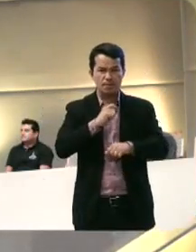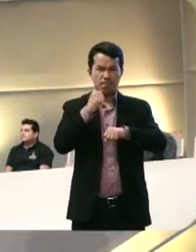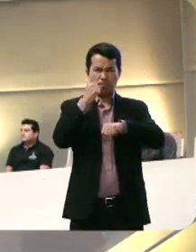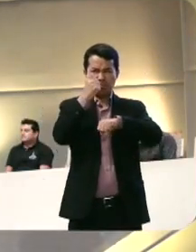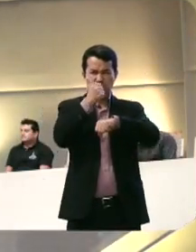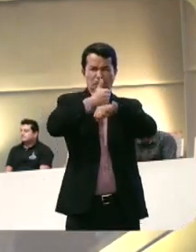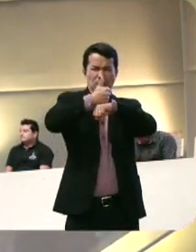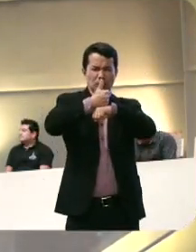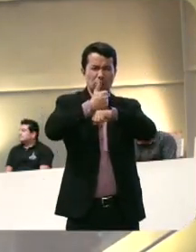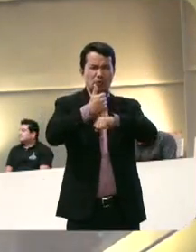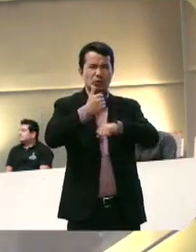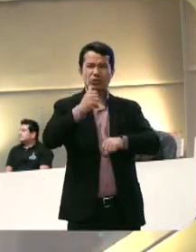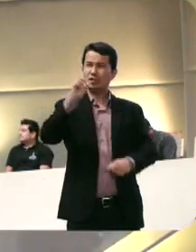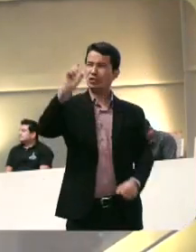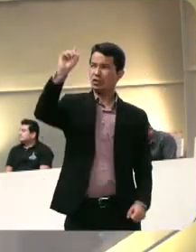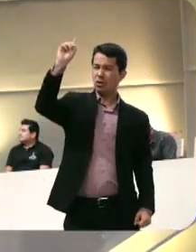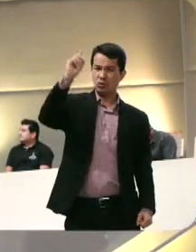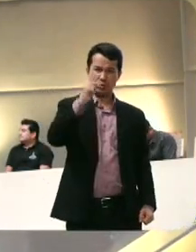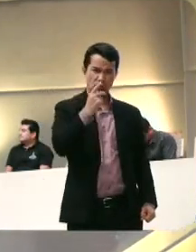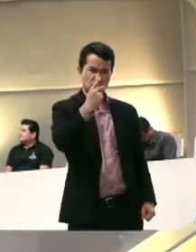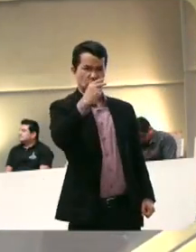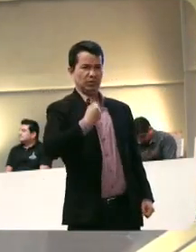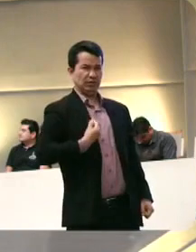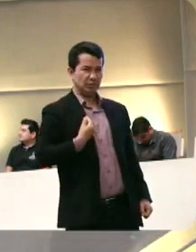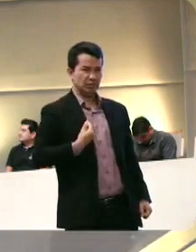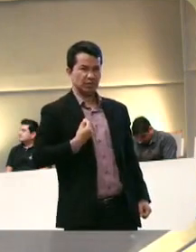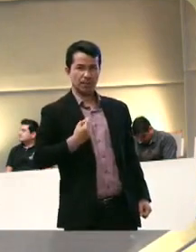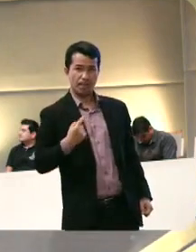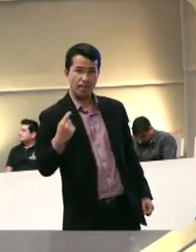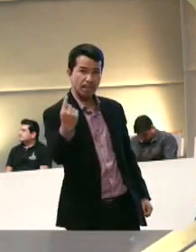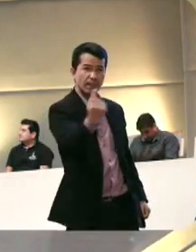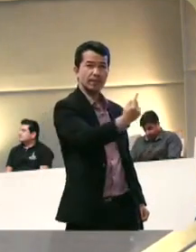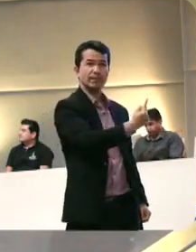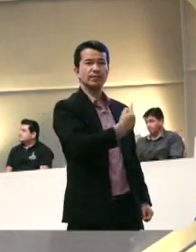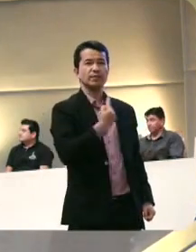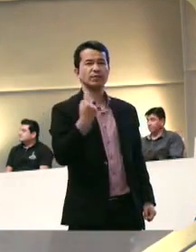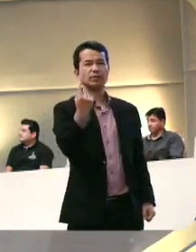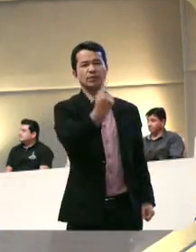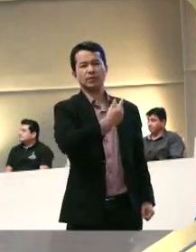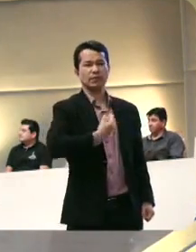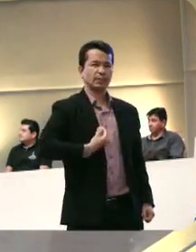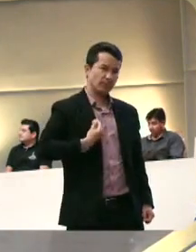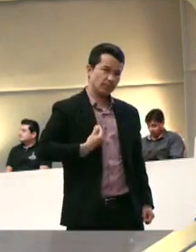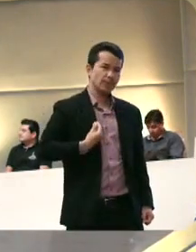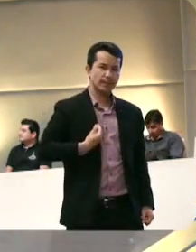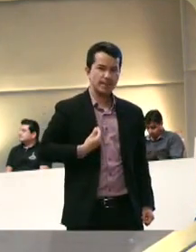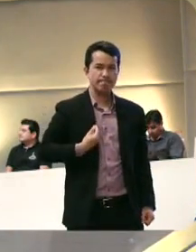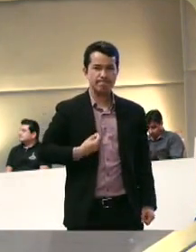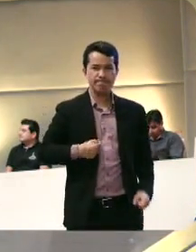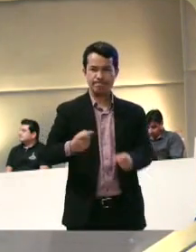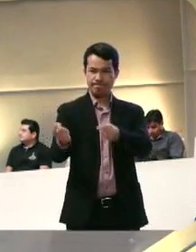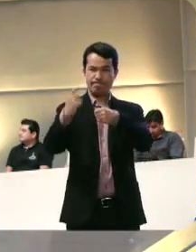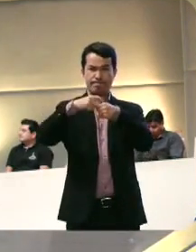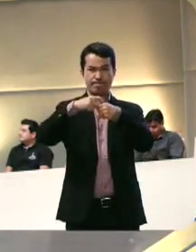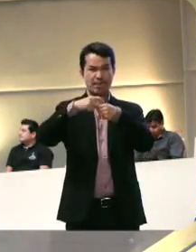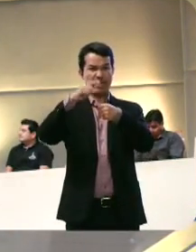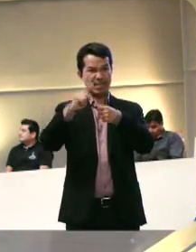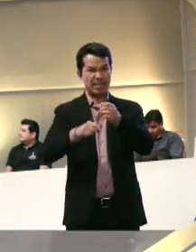quando restaurarmos o lugar do Senhor na nossa vida, Ele ocupar tudo, Ele for o